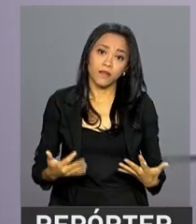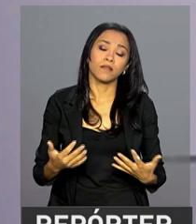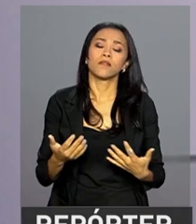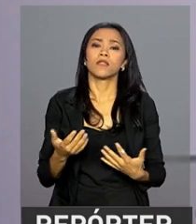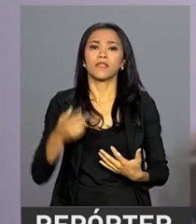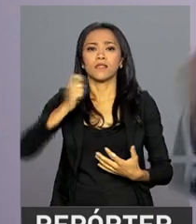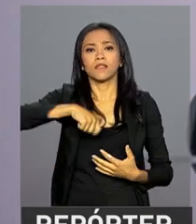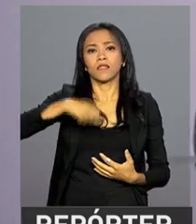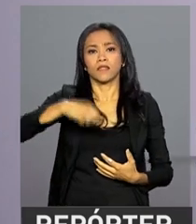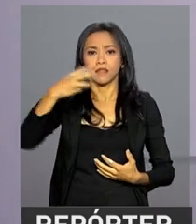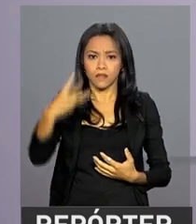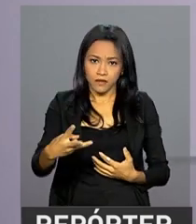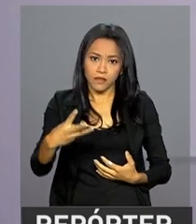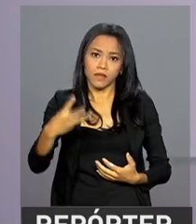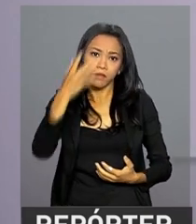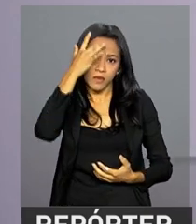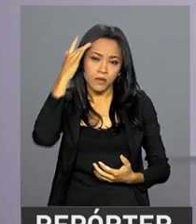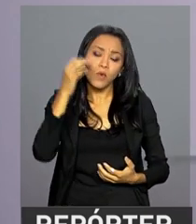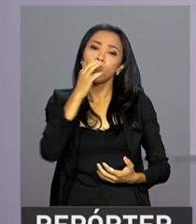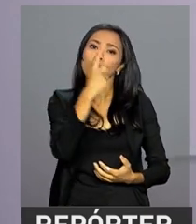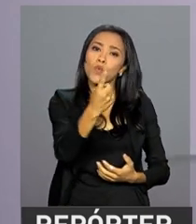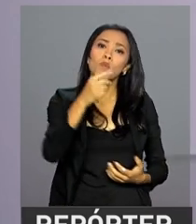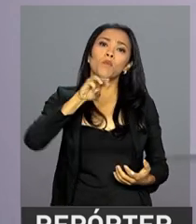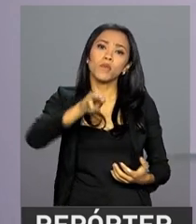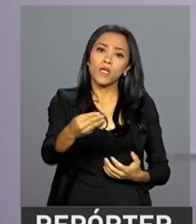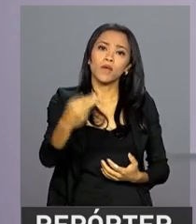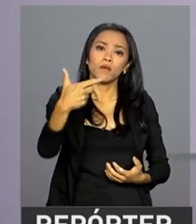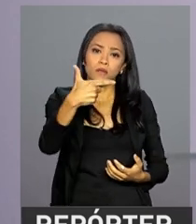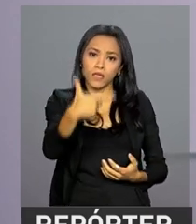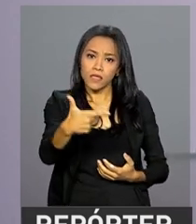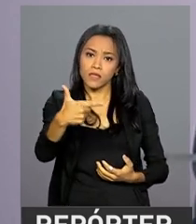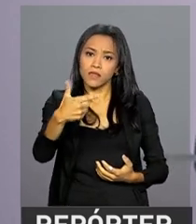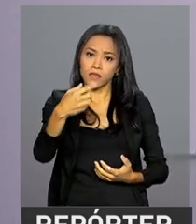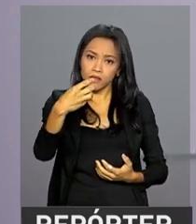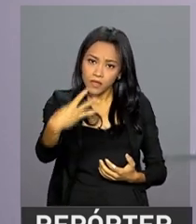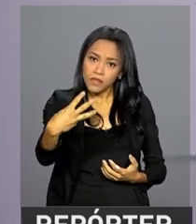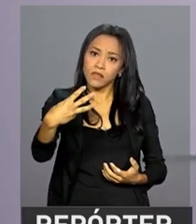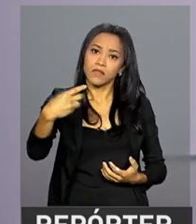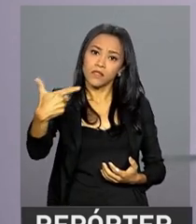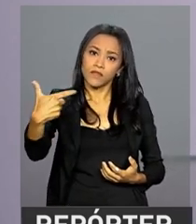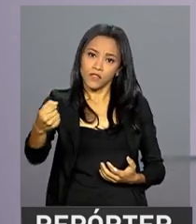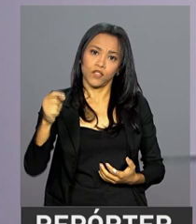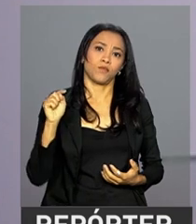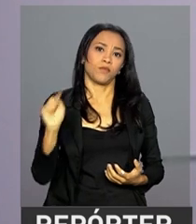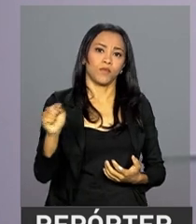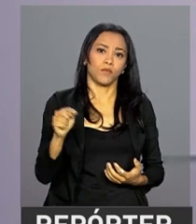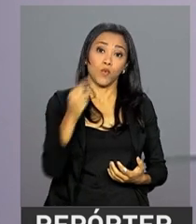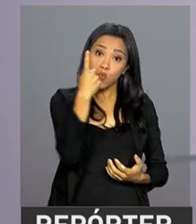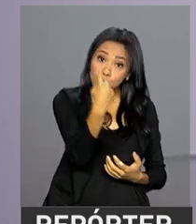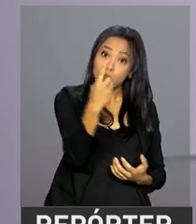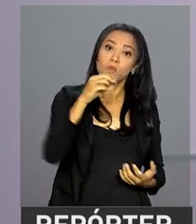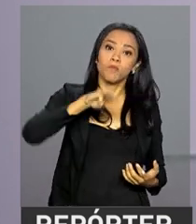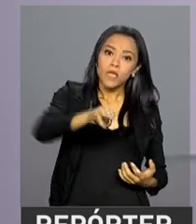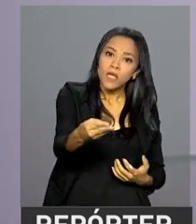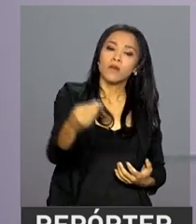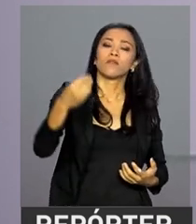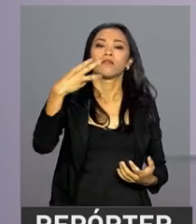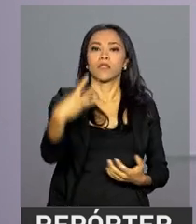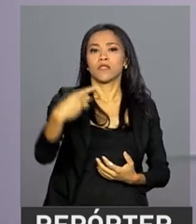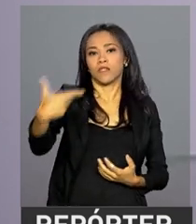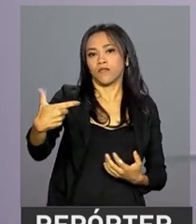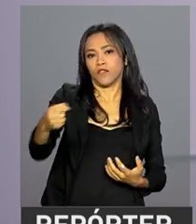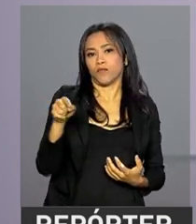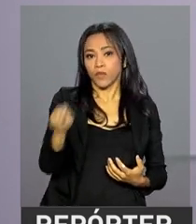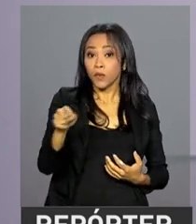último trimestre chegou a um milhão trezentos e vinte mil não é ou seja a economia está reagindo quando vejo a bolsa de valores